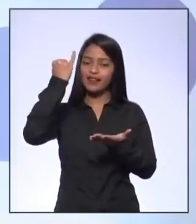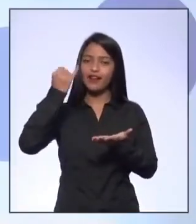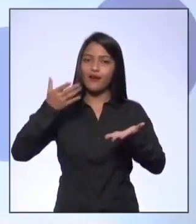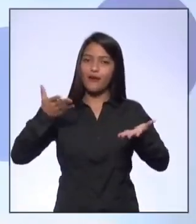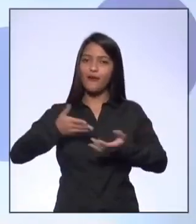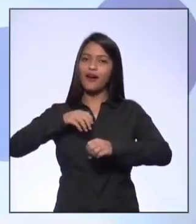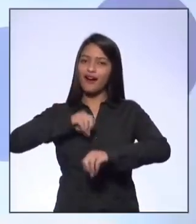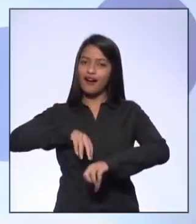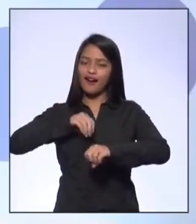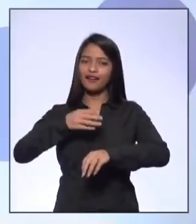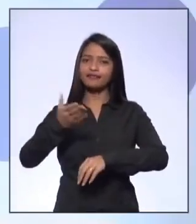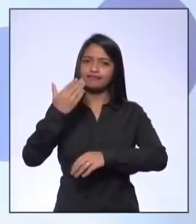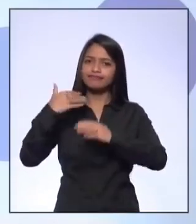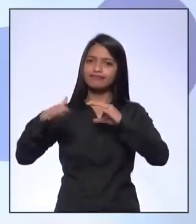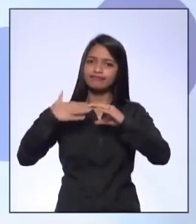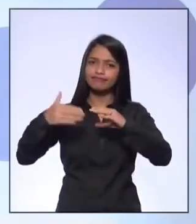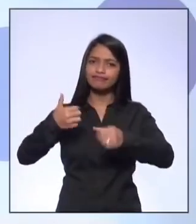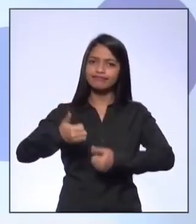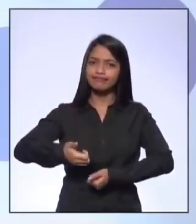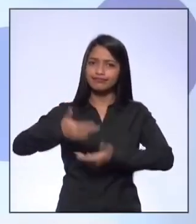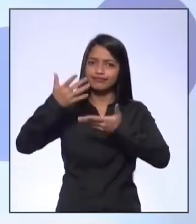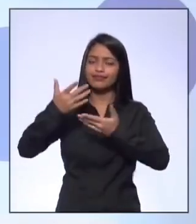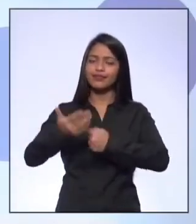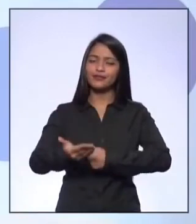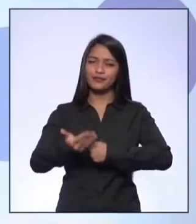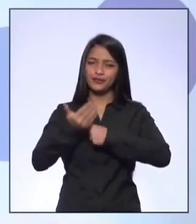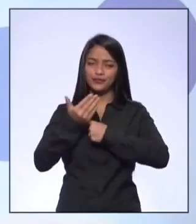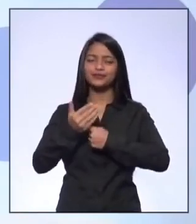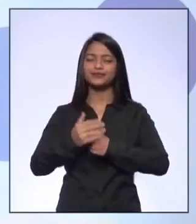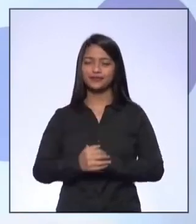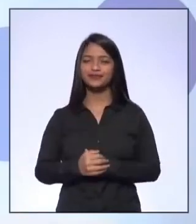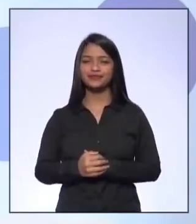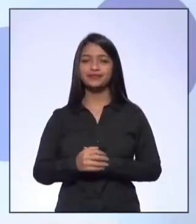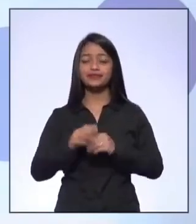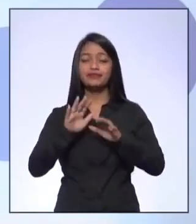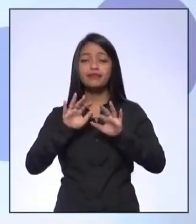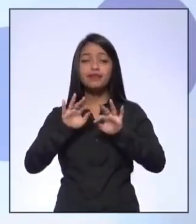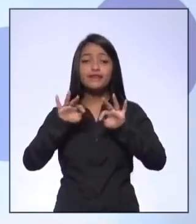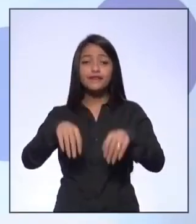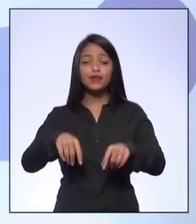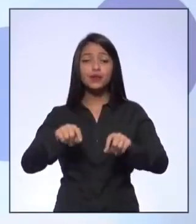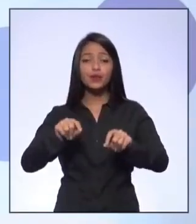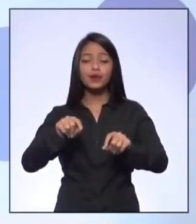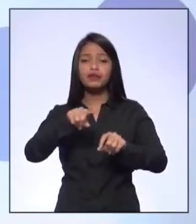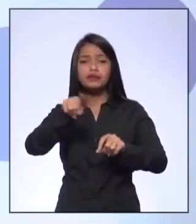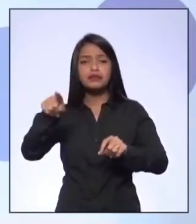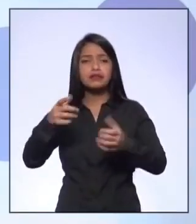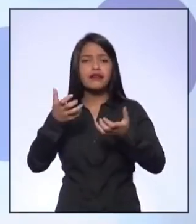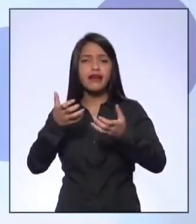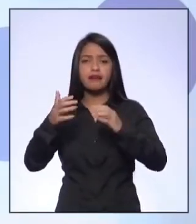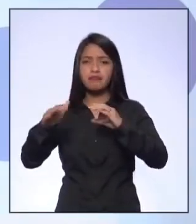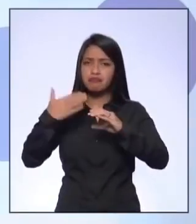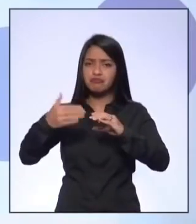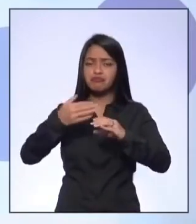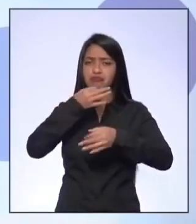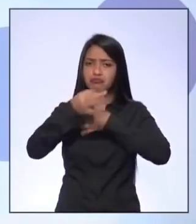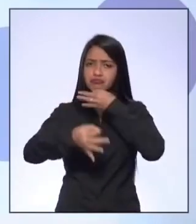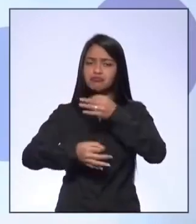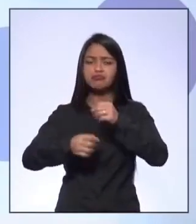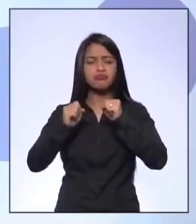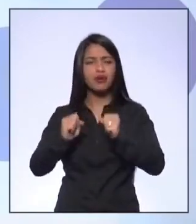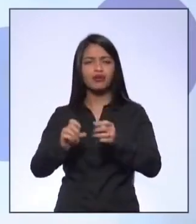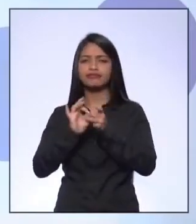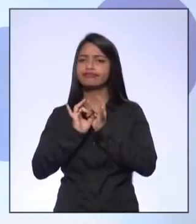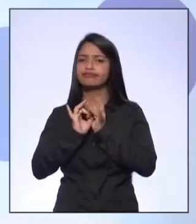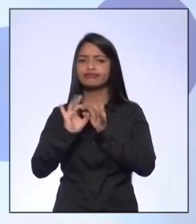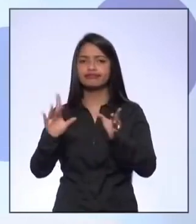aula. Participem do chat, colaborem conosco e ao final, aí, se tiver algo que vocês queiram pontuar, fiquem à vontade. Nós